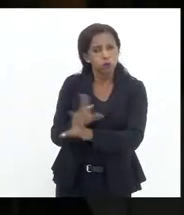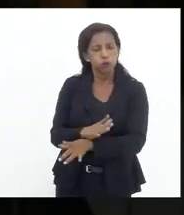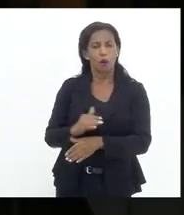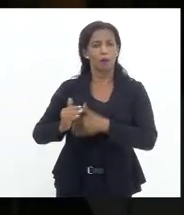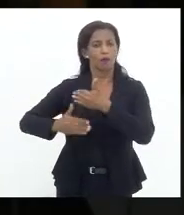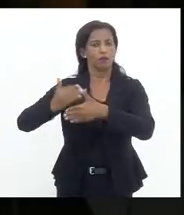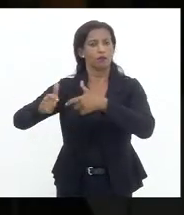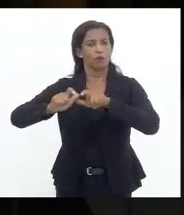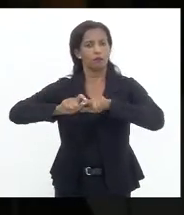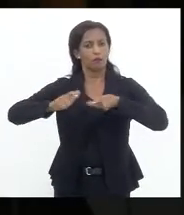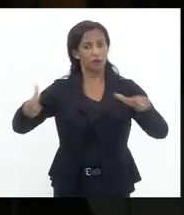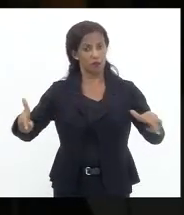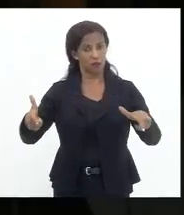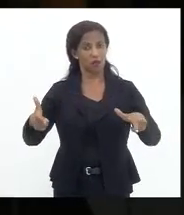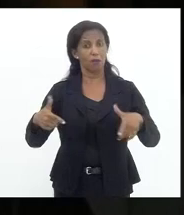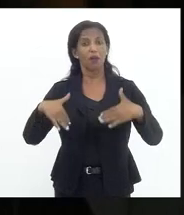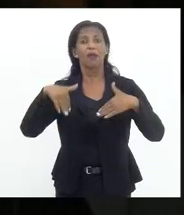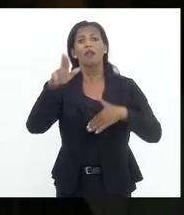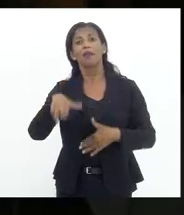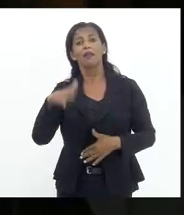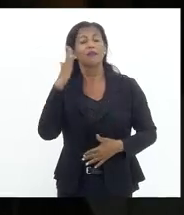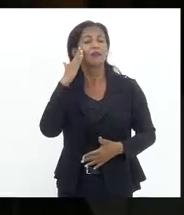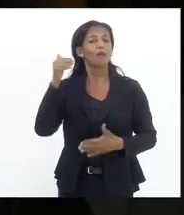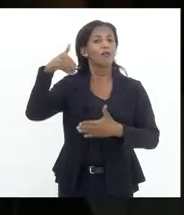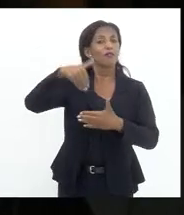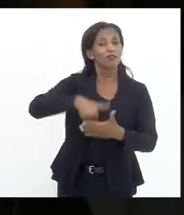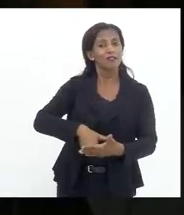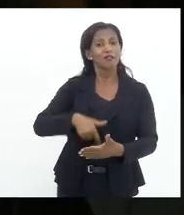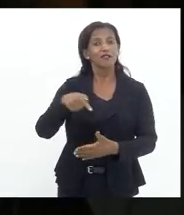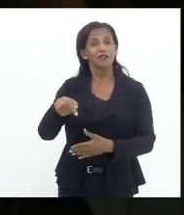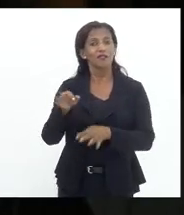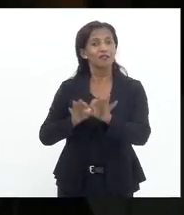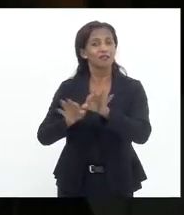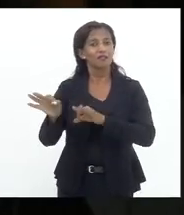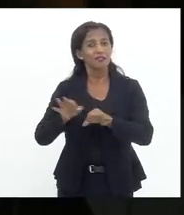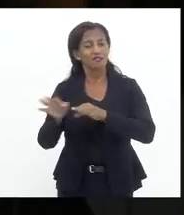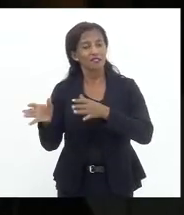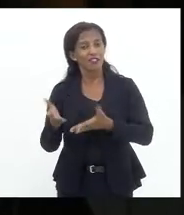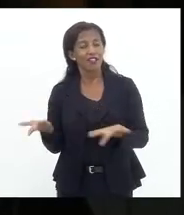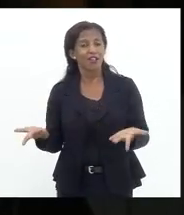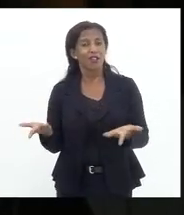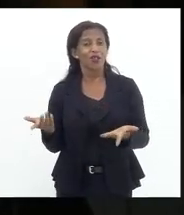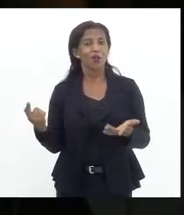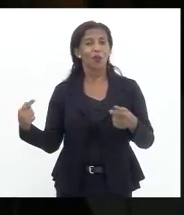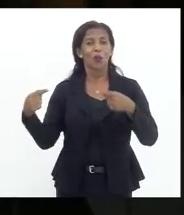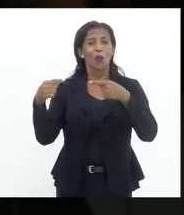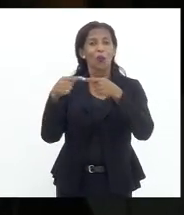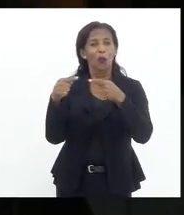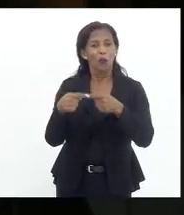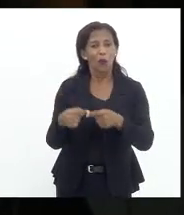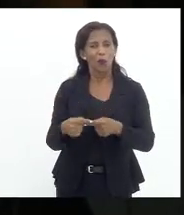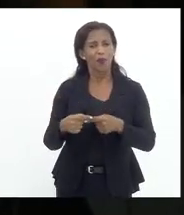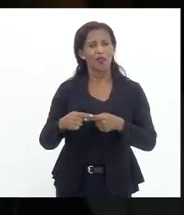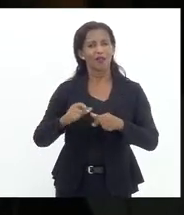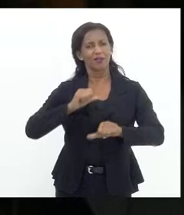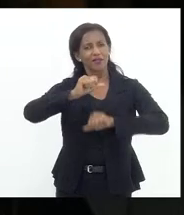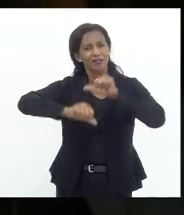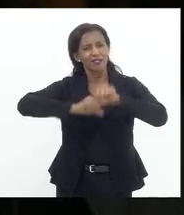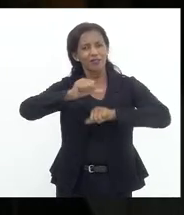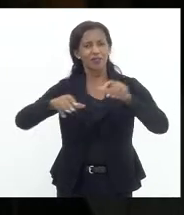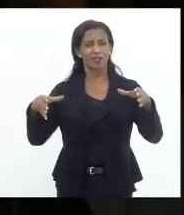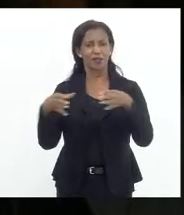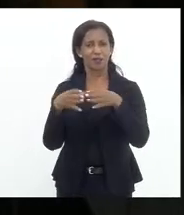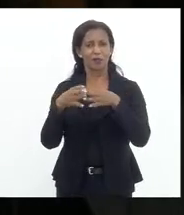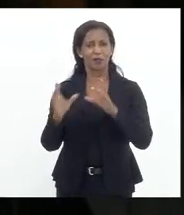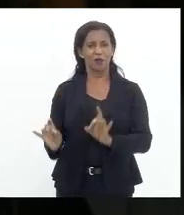de desenvolvimento. Quem sabe a votação desse projeto, Célia, não coincida com a transformação da nossa comissão especial